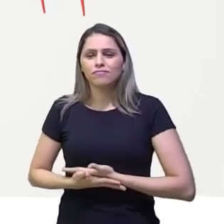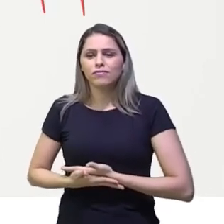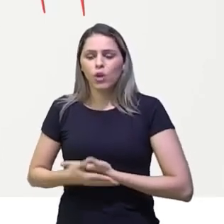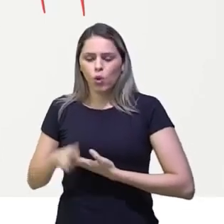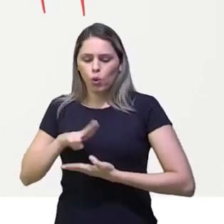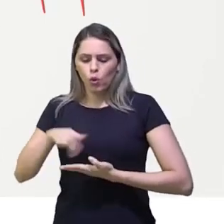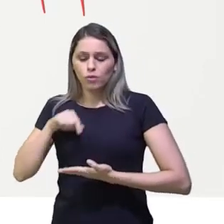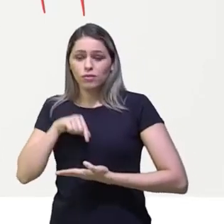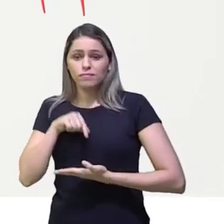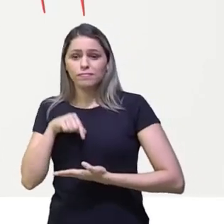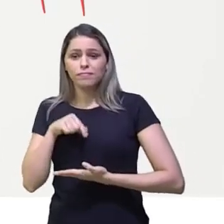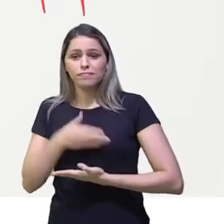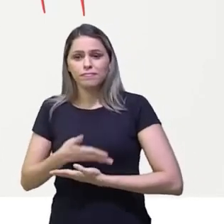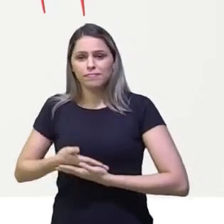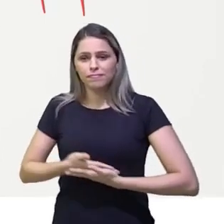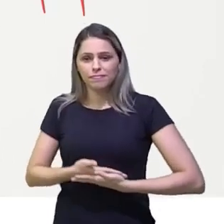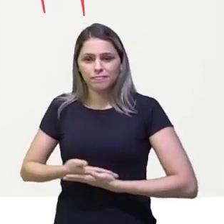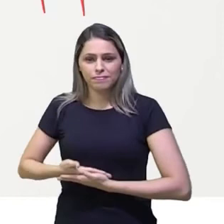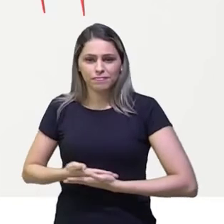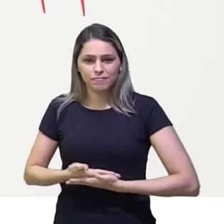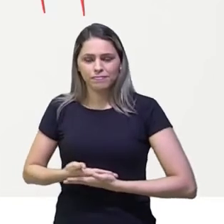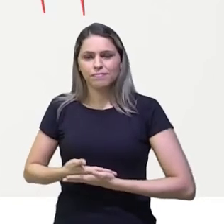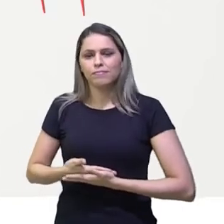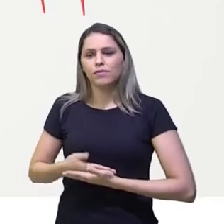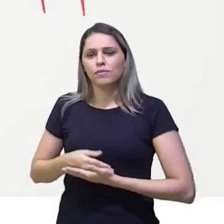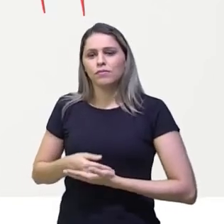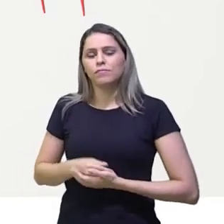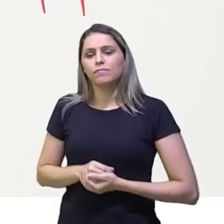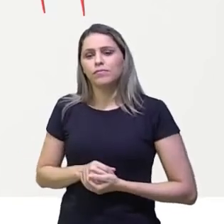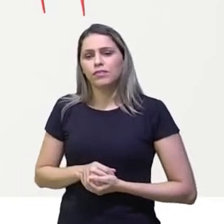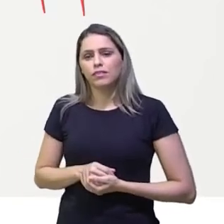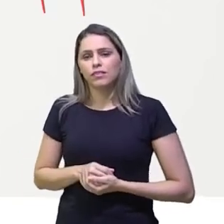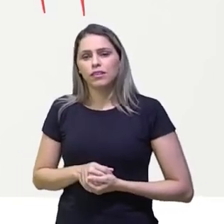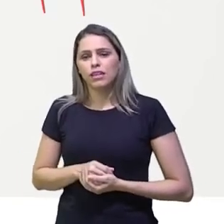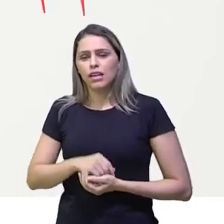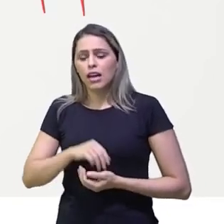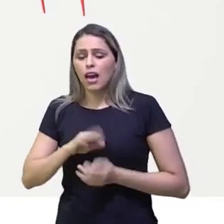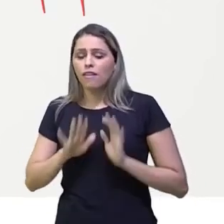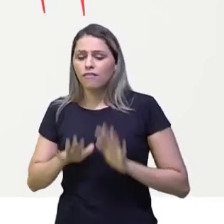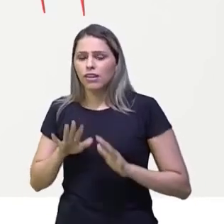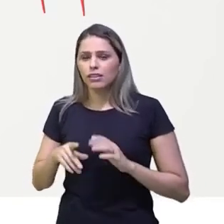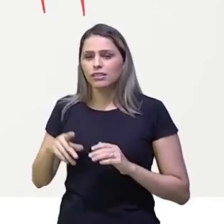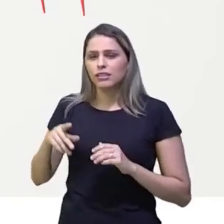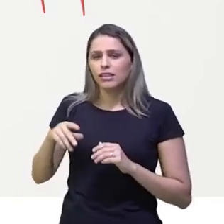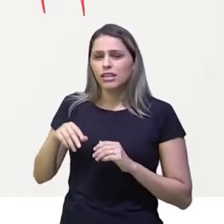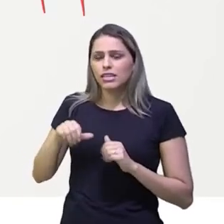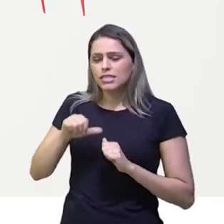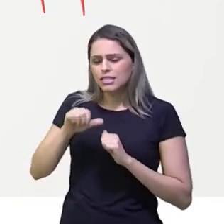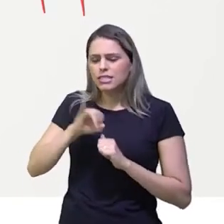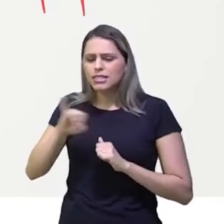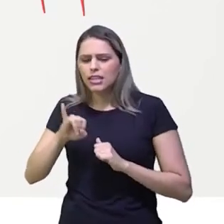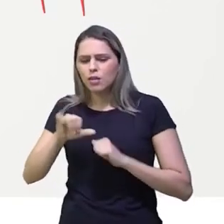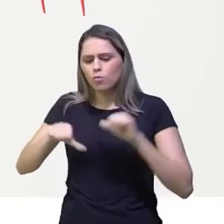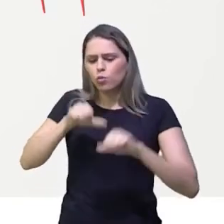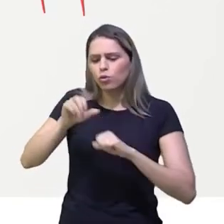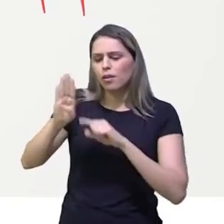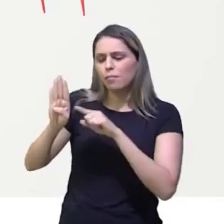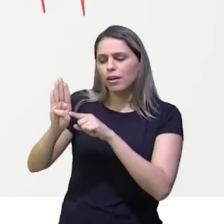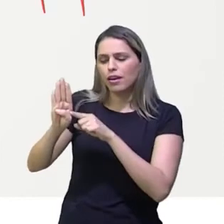P. Bebê. Mas se fosse o P, seria P.